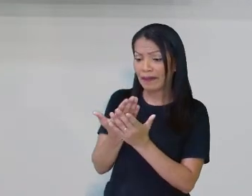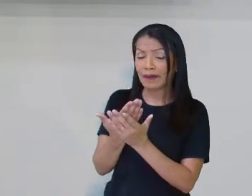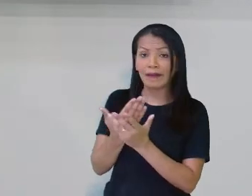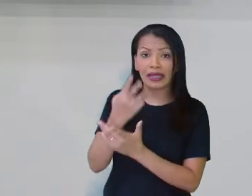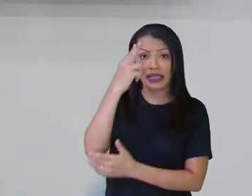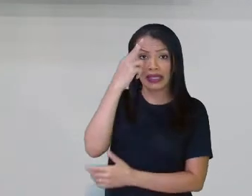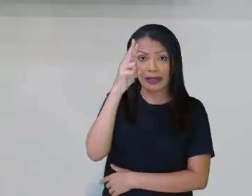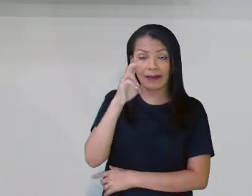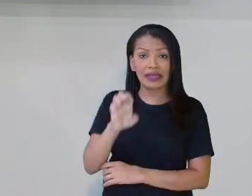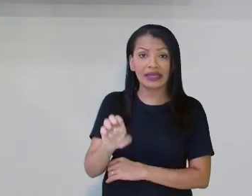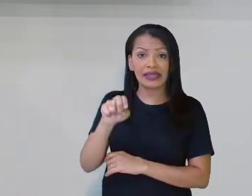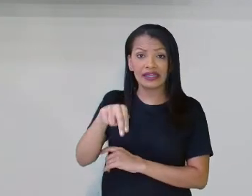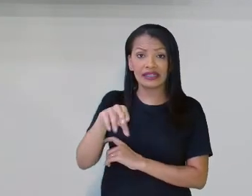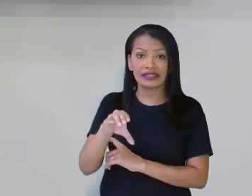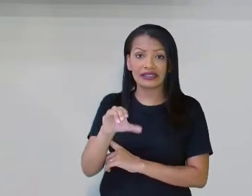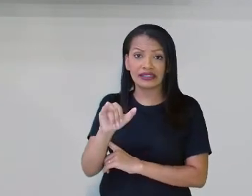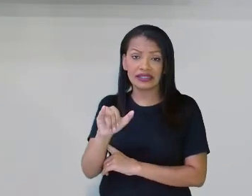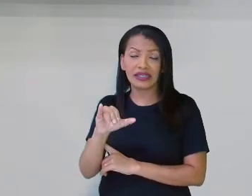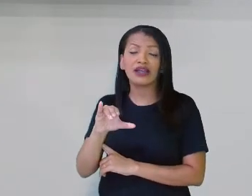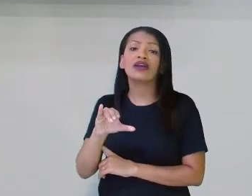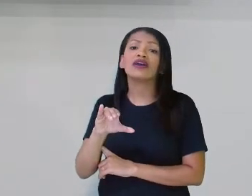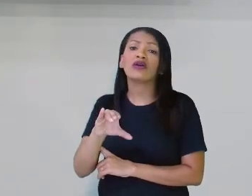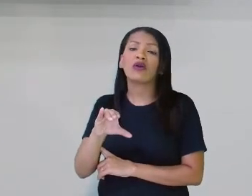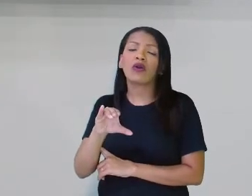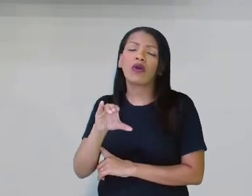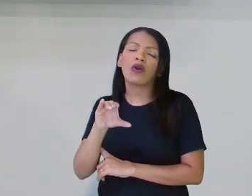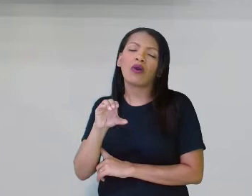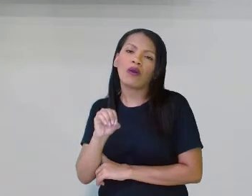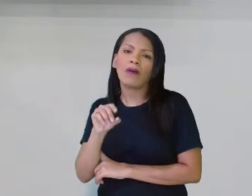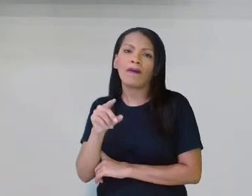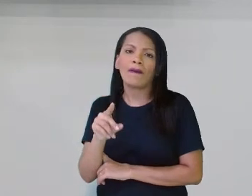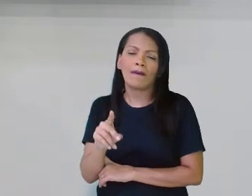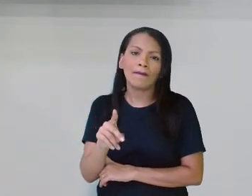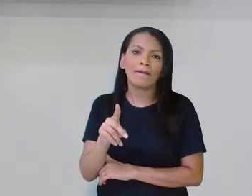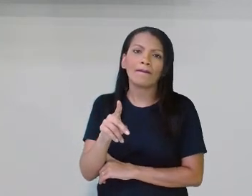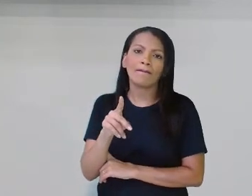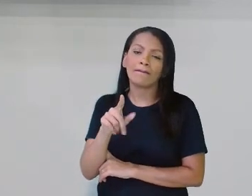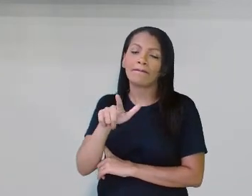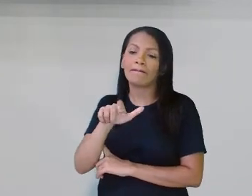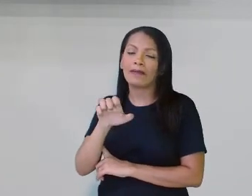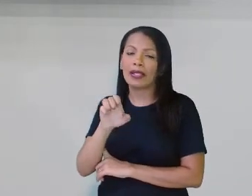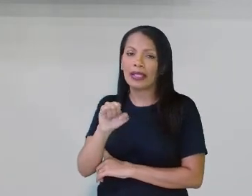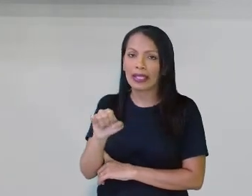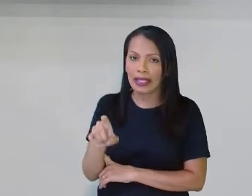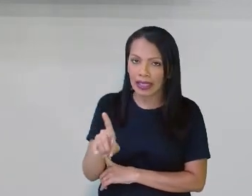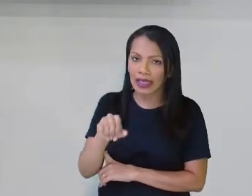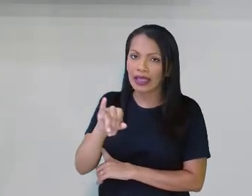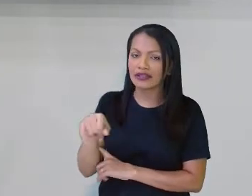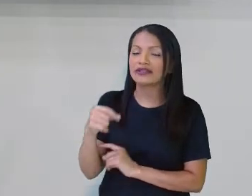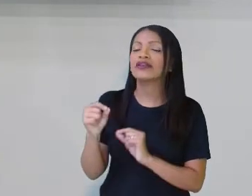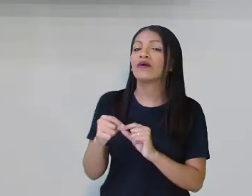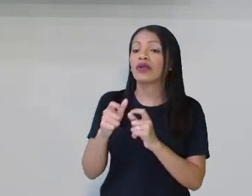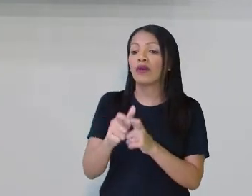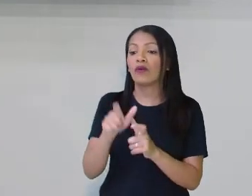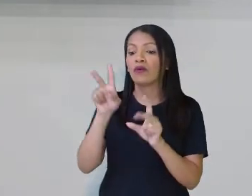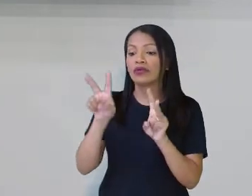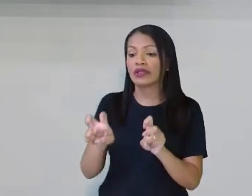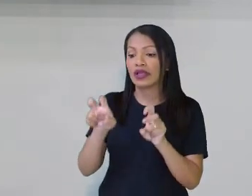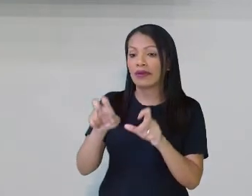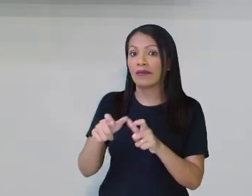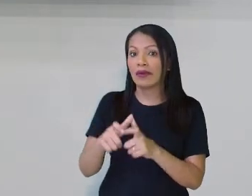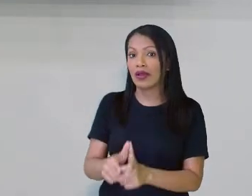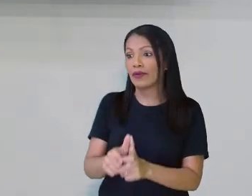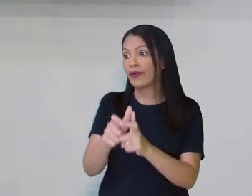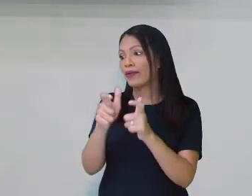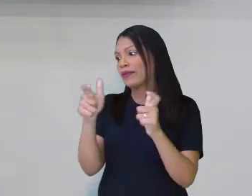virtuais sempre tem aquela palavrinha-chave, destaque, que leva você para outro tema, para ampliar. A gente pode dizer que